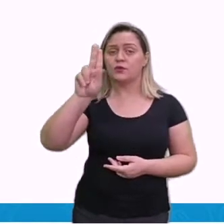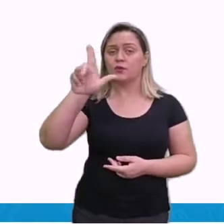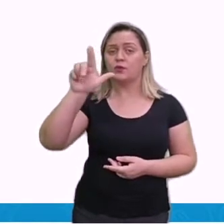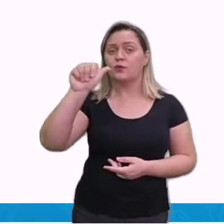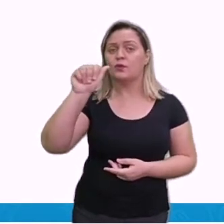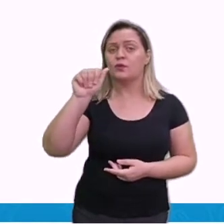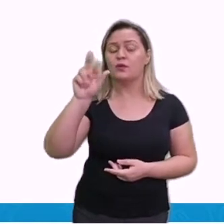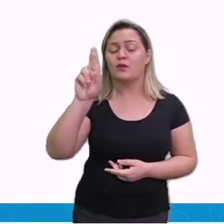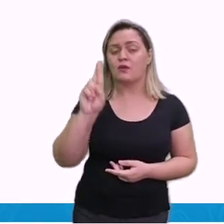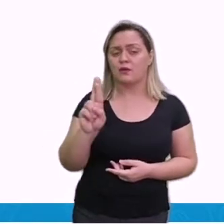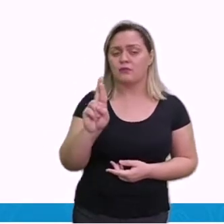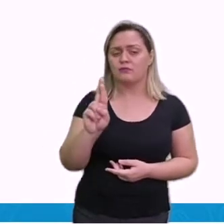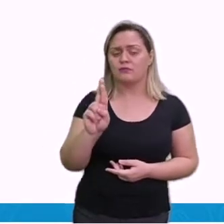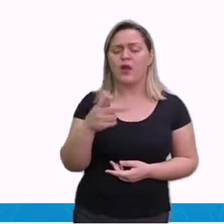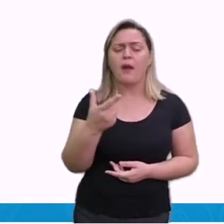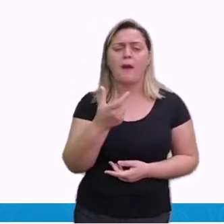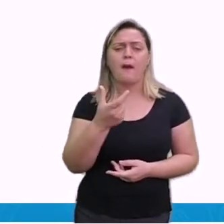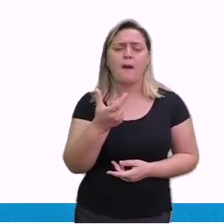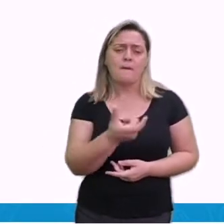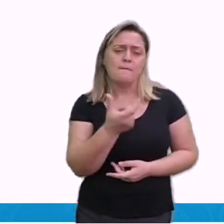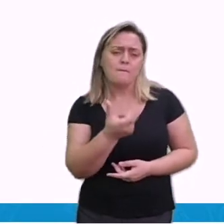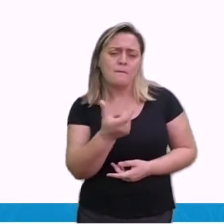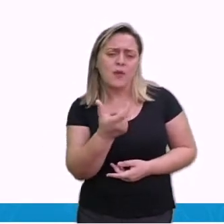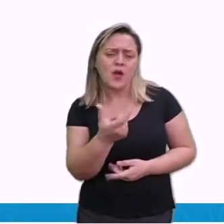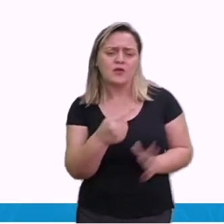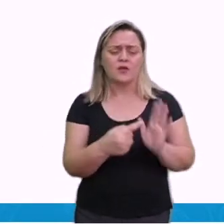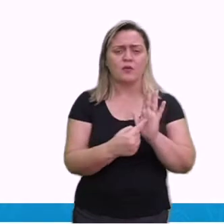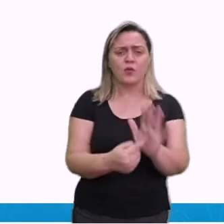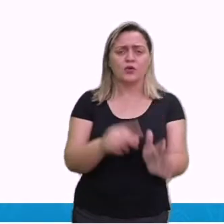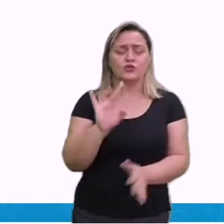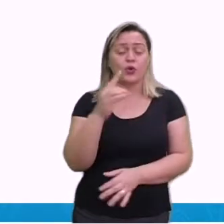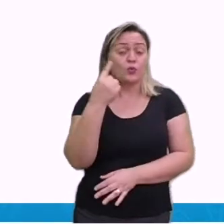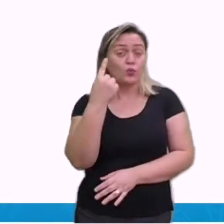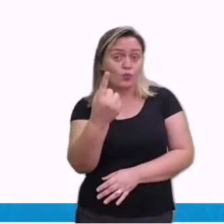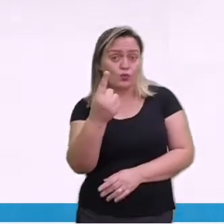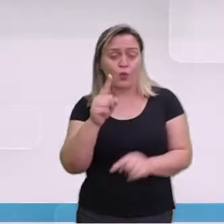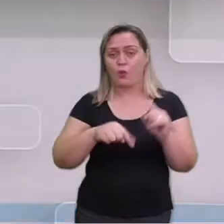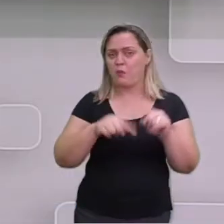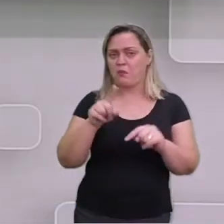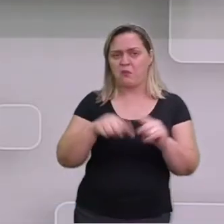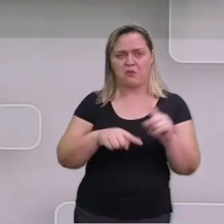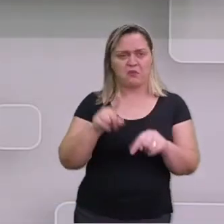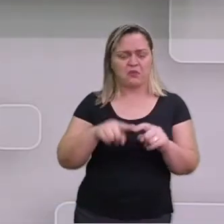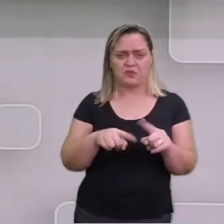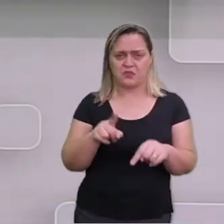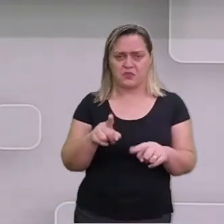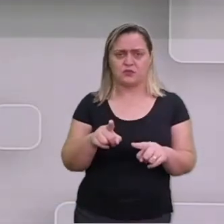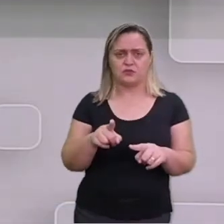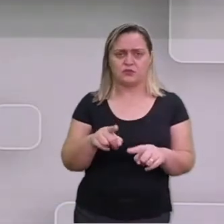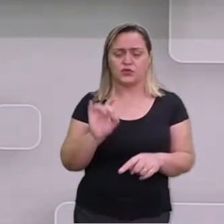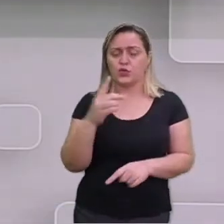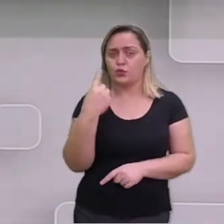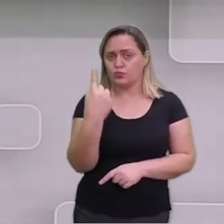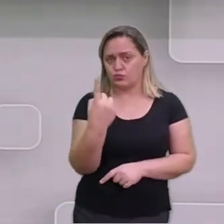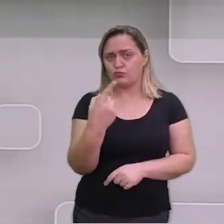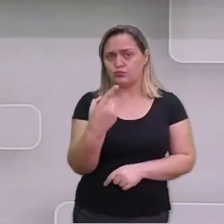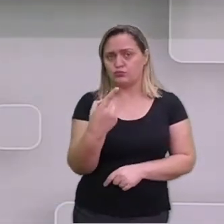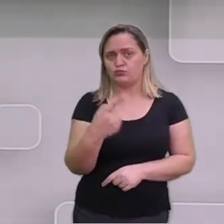só elemento. Então, quando a gente vai escrever ou falar, a gente fala somente de um elemento ou